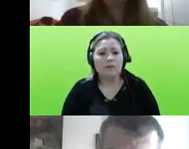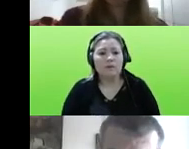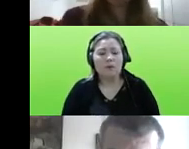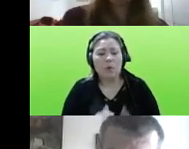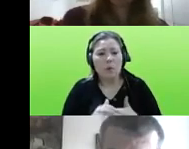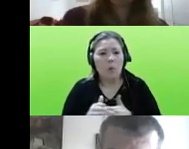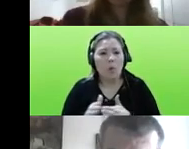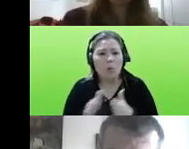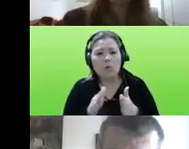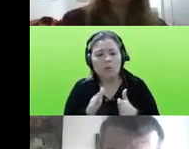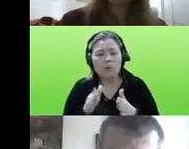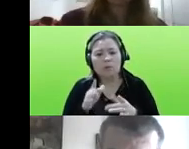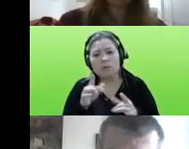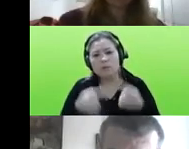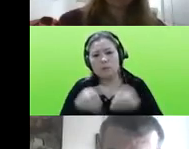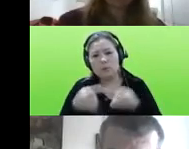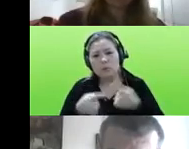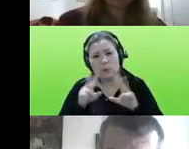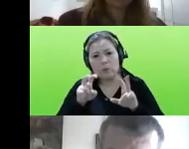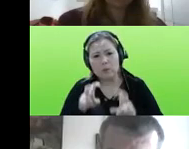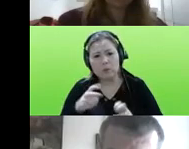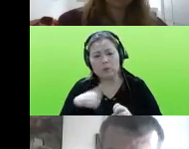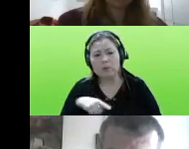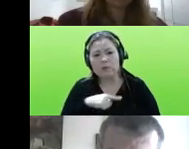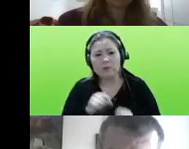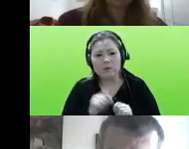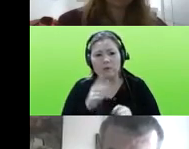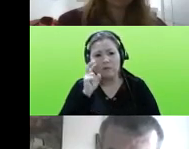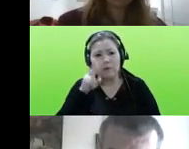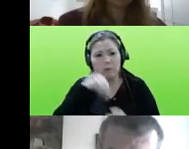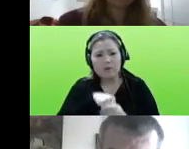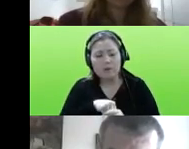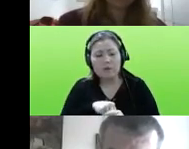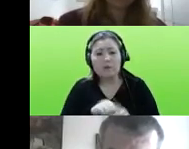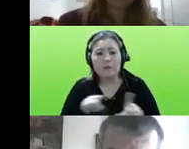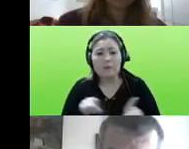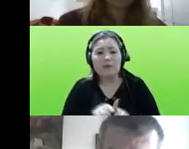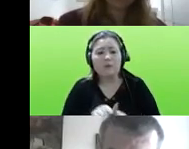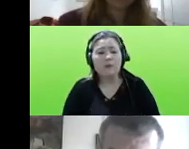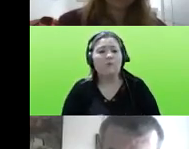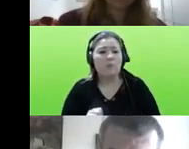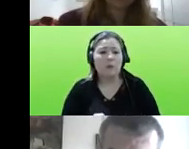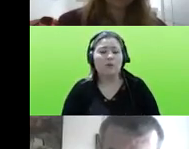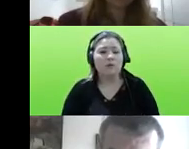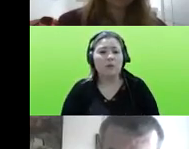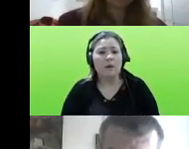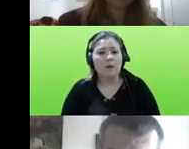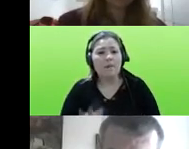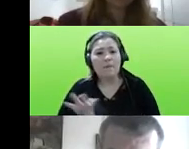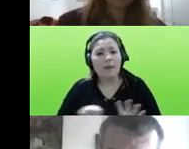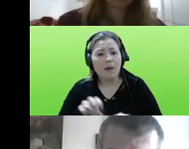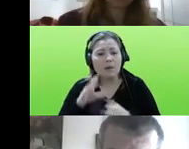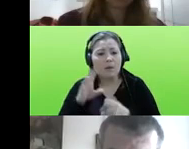conduzirem a discussão nos temas que a gente já previu aqui, mas podem pegar seus temas